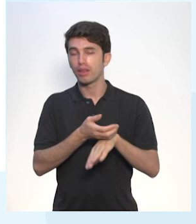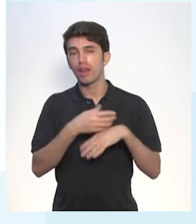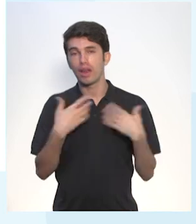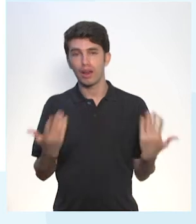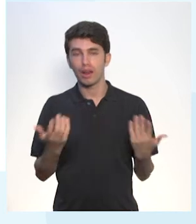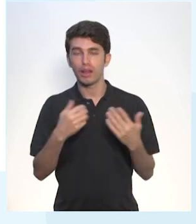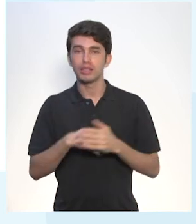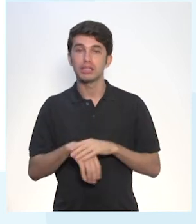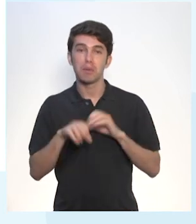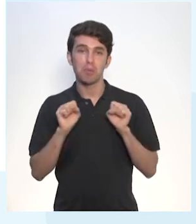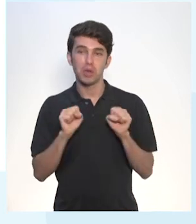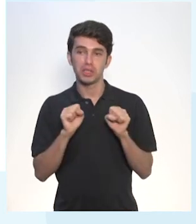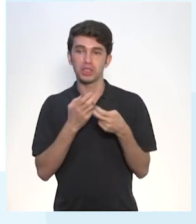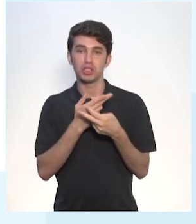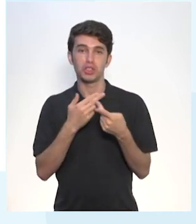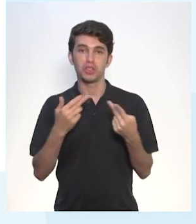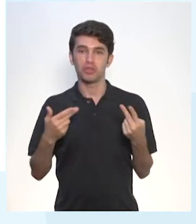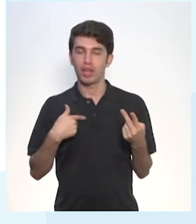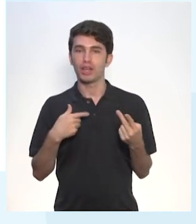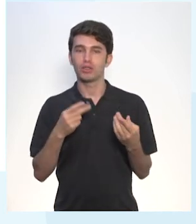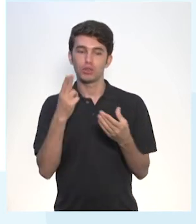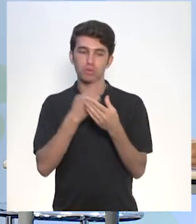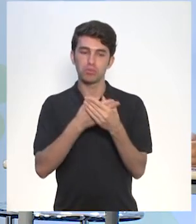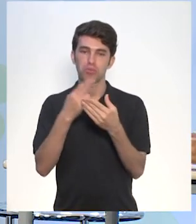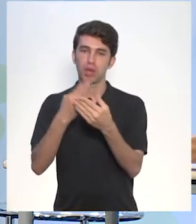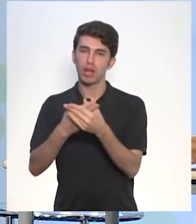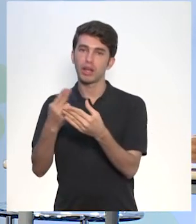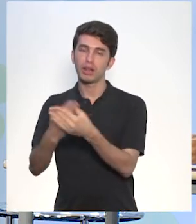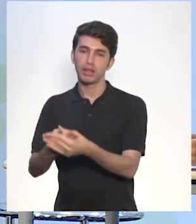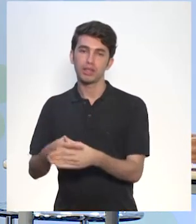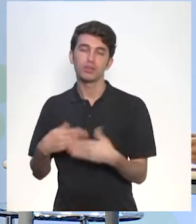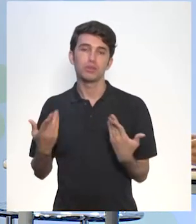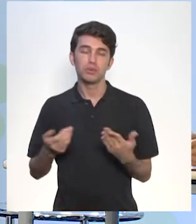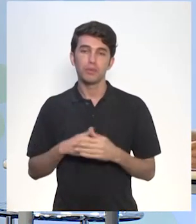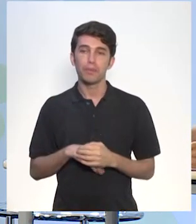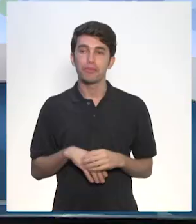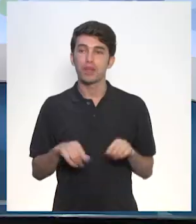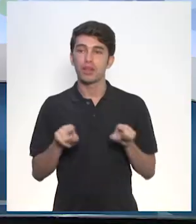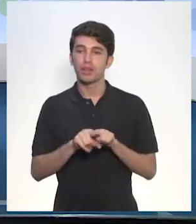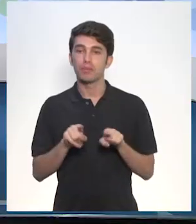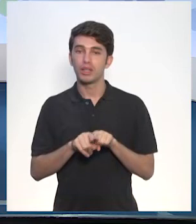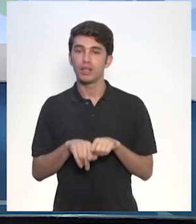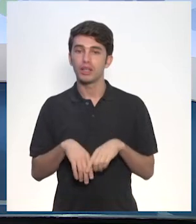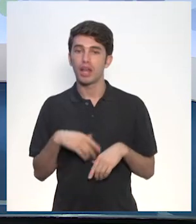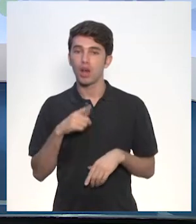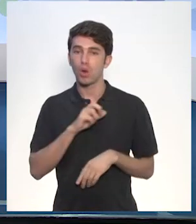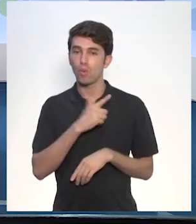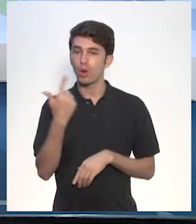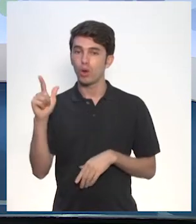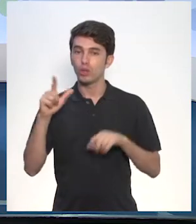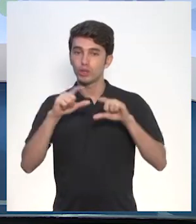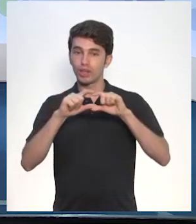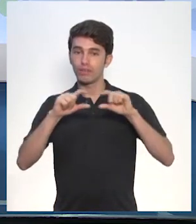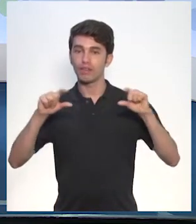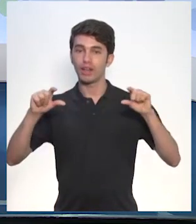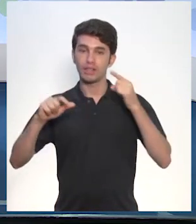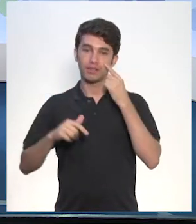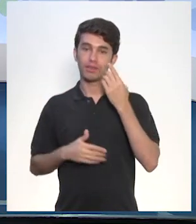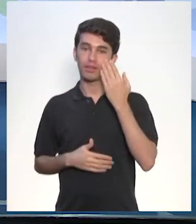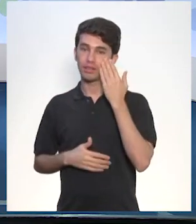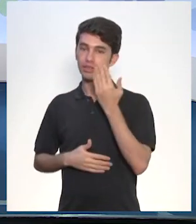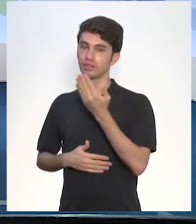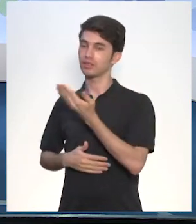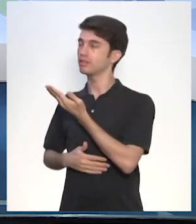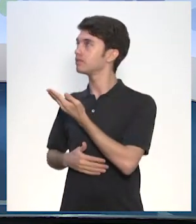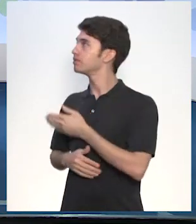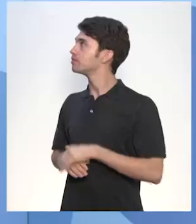fazer vários marca-textos. A Duda trouxe uma outra frase também, não trouxe, Duda? Mostra aí na tela para os nossos